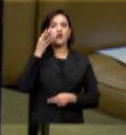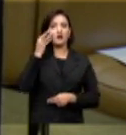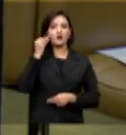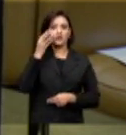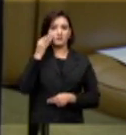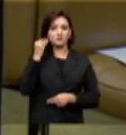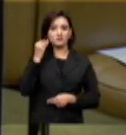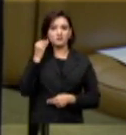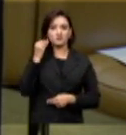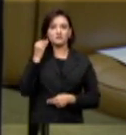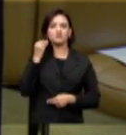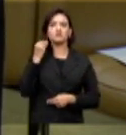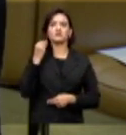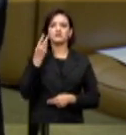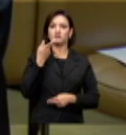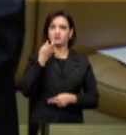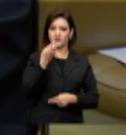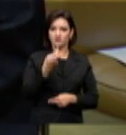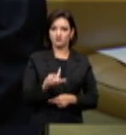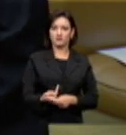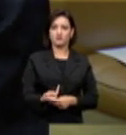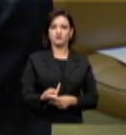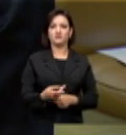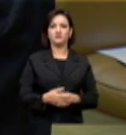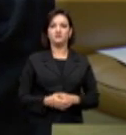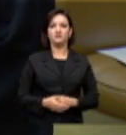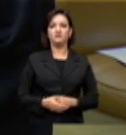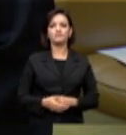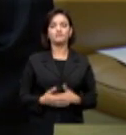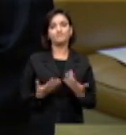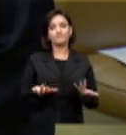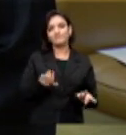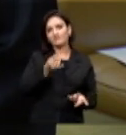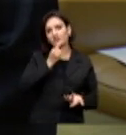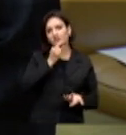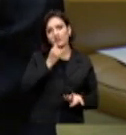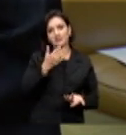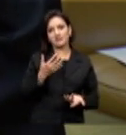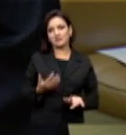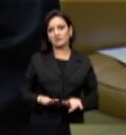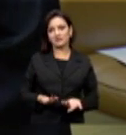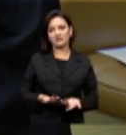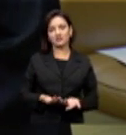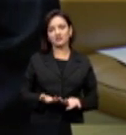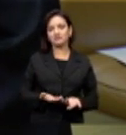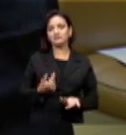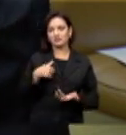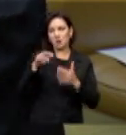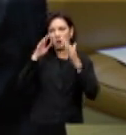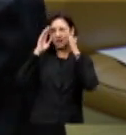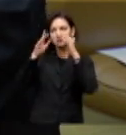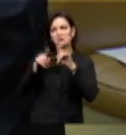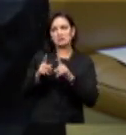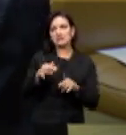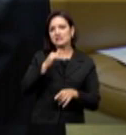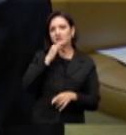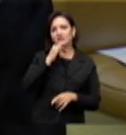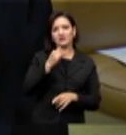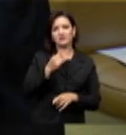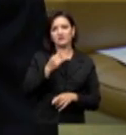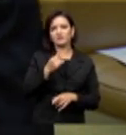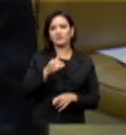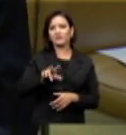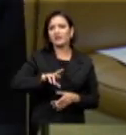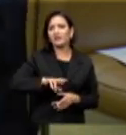procurador-geral da República fez referência e narrou, infelizmente, doutor Aras, com todo o respeito, não atingem o